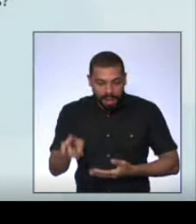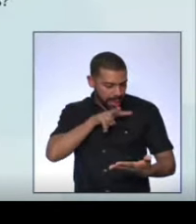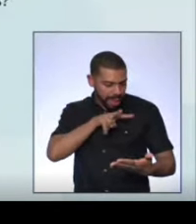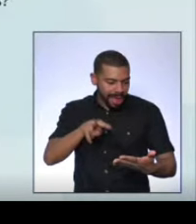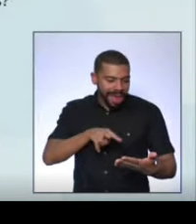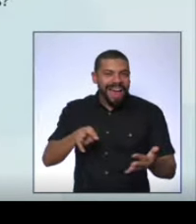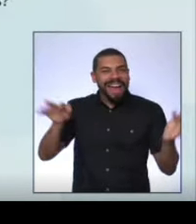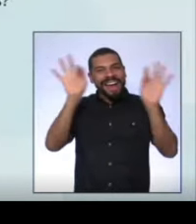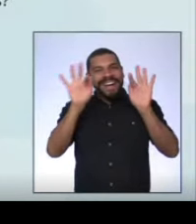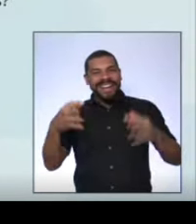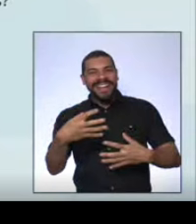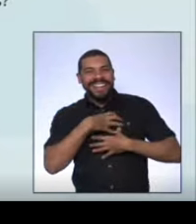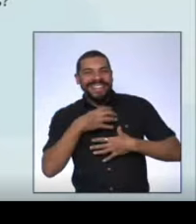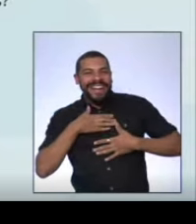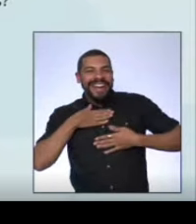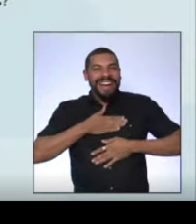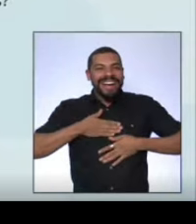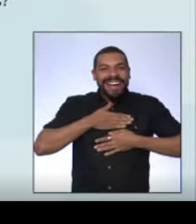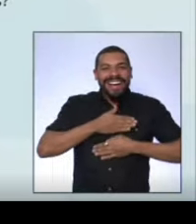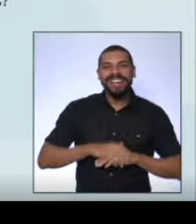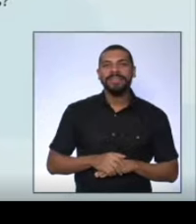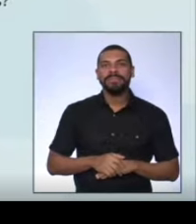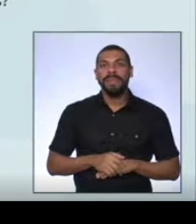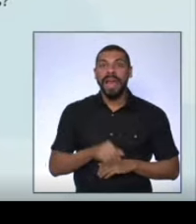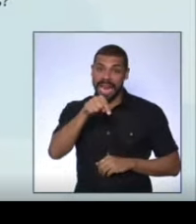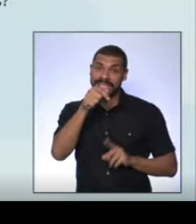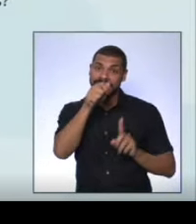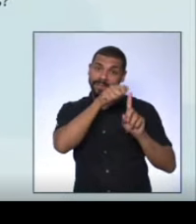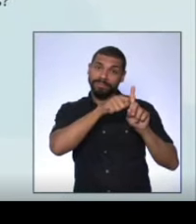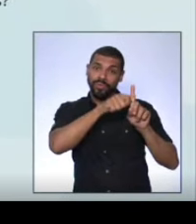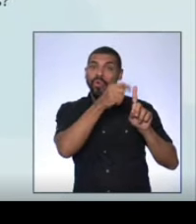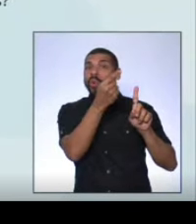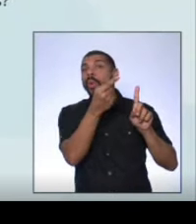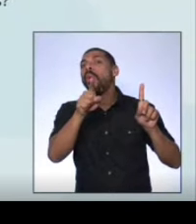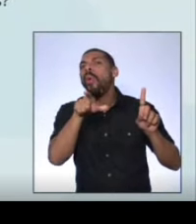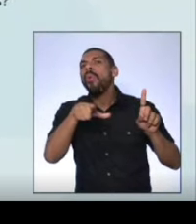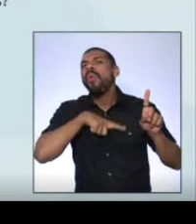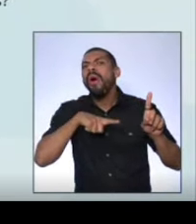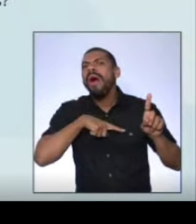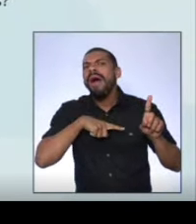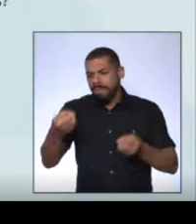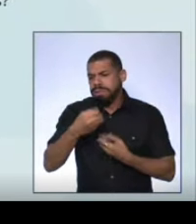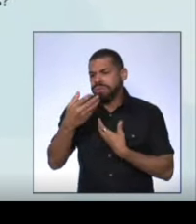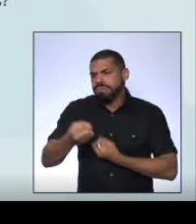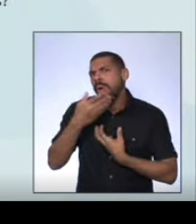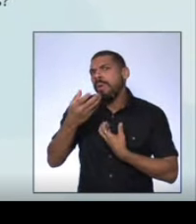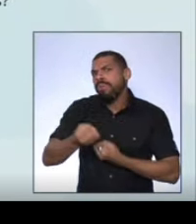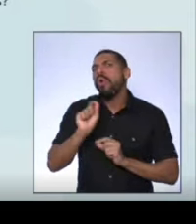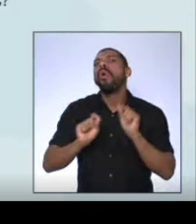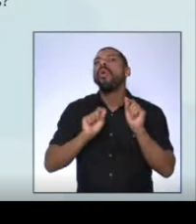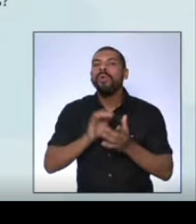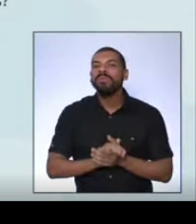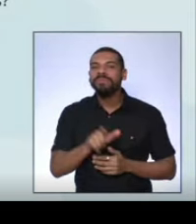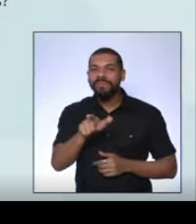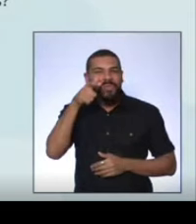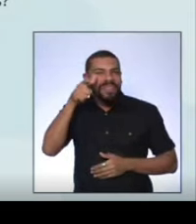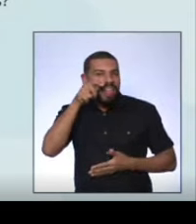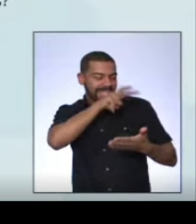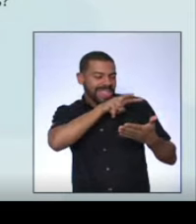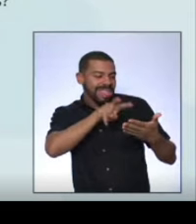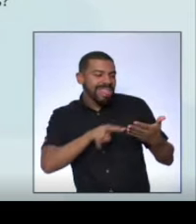Qual foi o assunto mais noticiado neste último mês? Nossa, essa é uma barbada, né, professora? Você lê mais notícias impressas ou